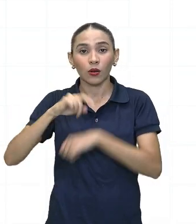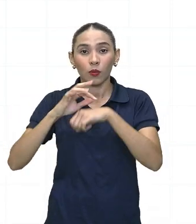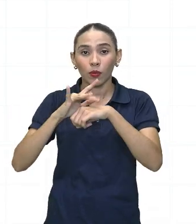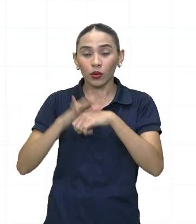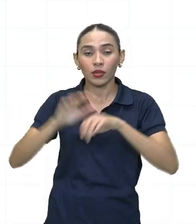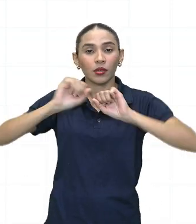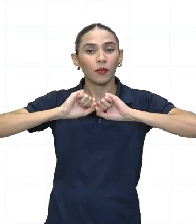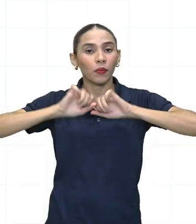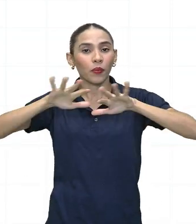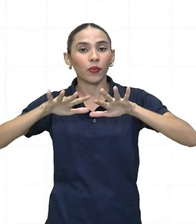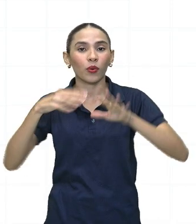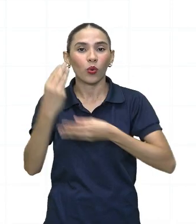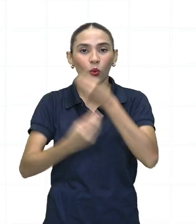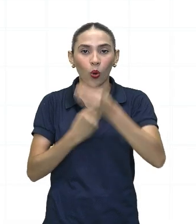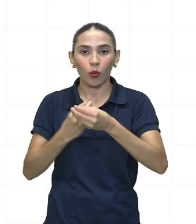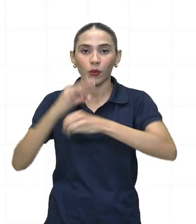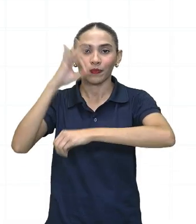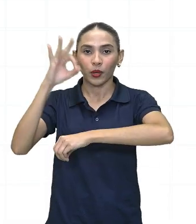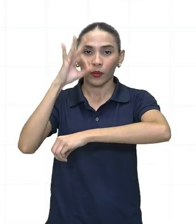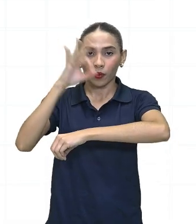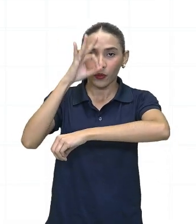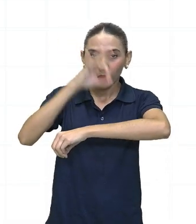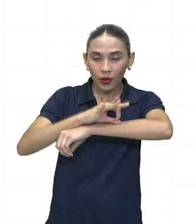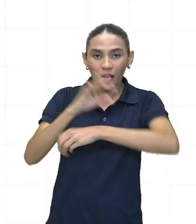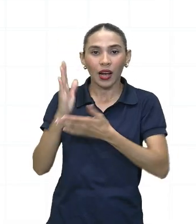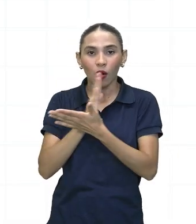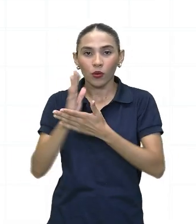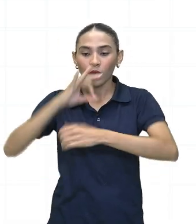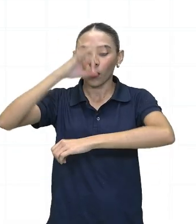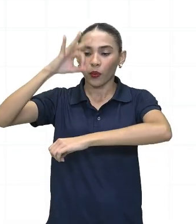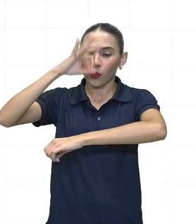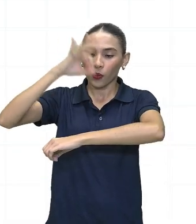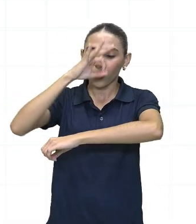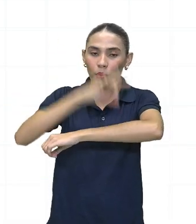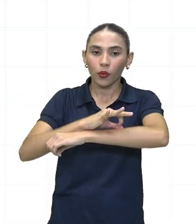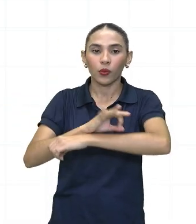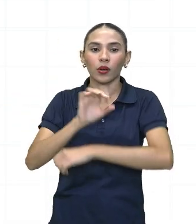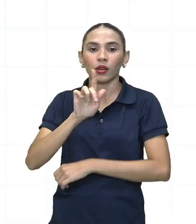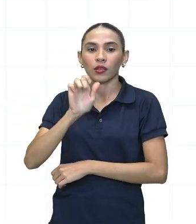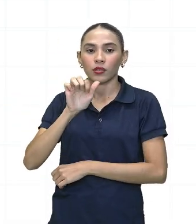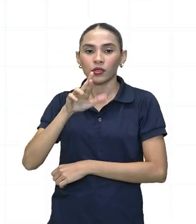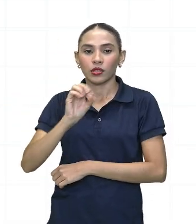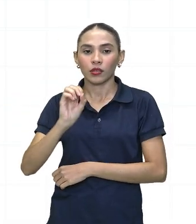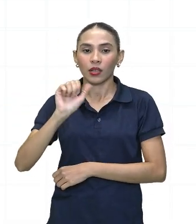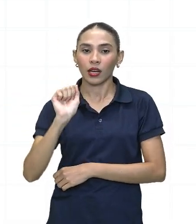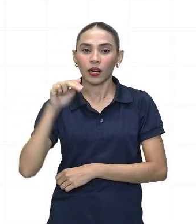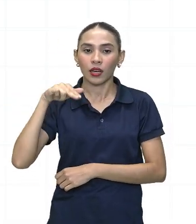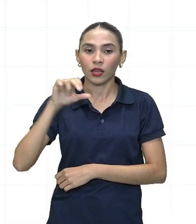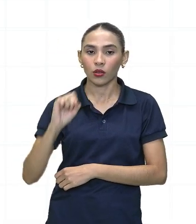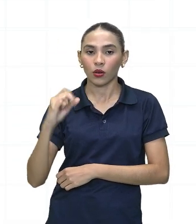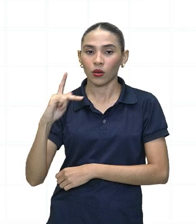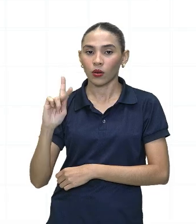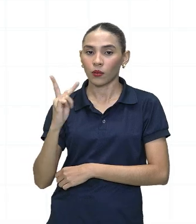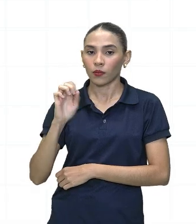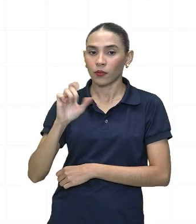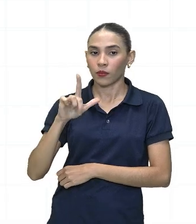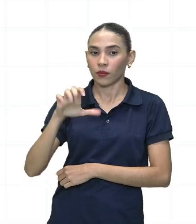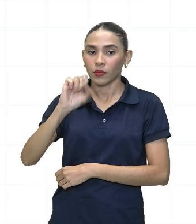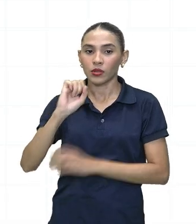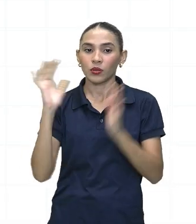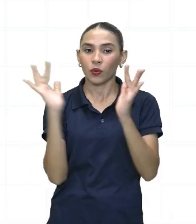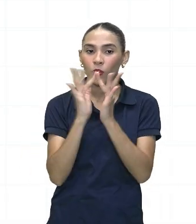transmitida geralmente pela picada de alguns mosquitos do gênero Anopheles, contaminados